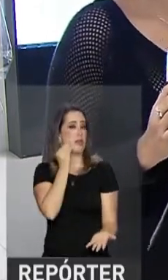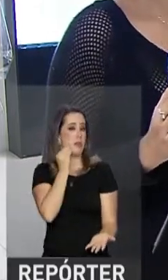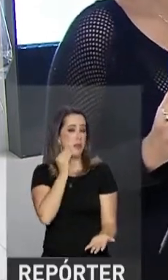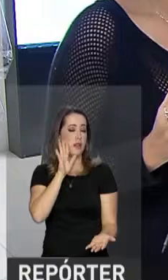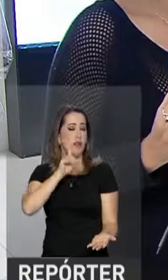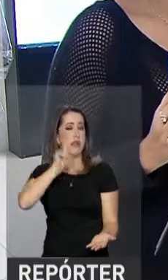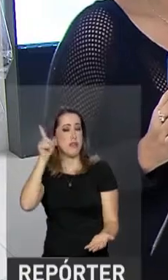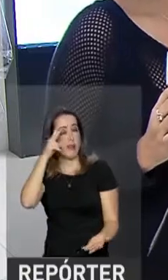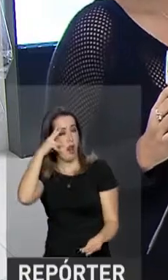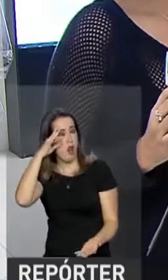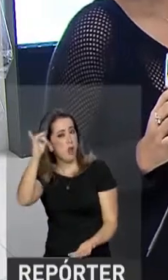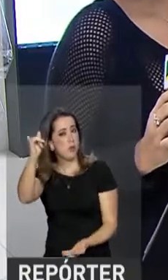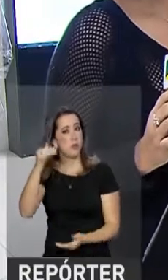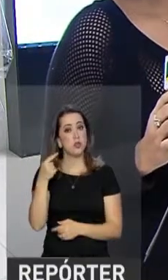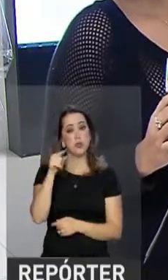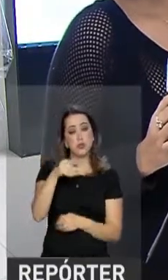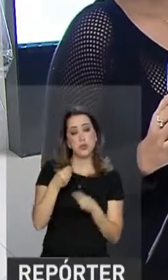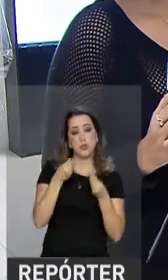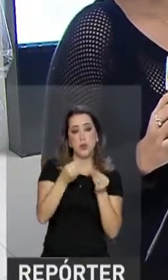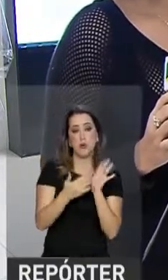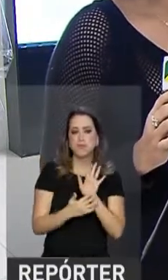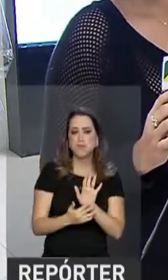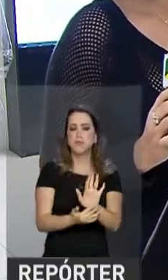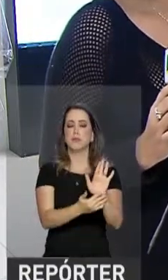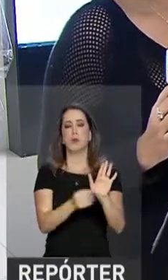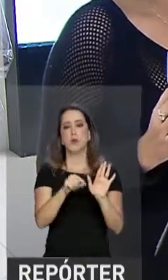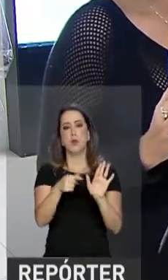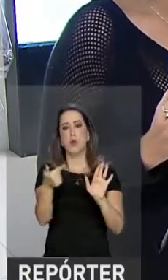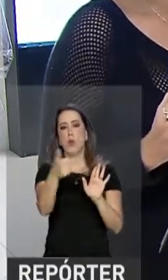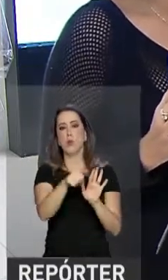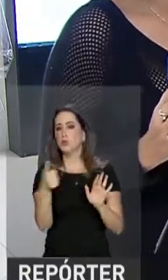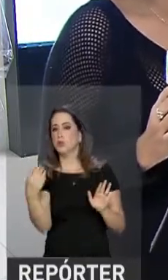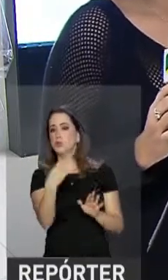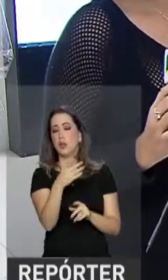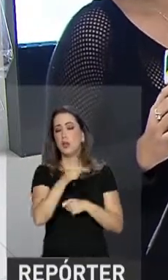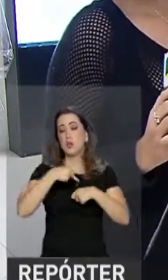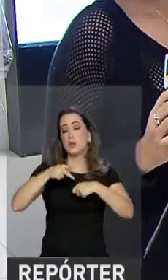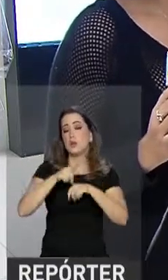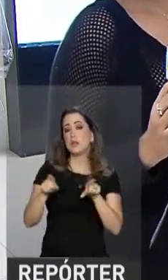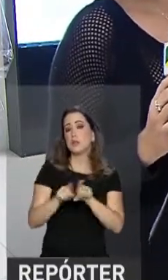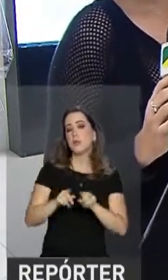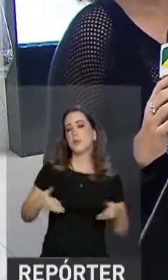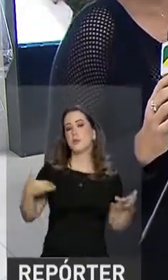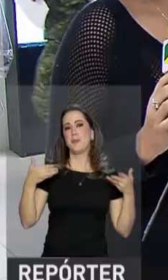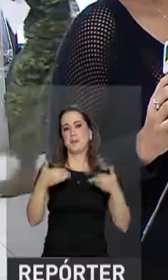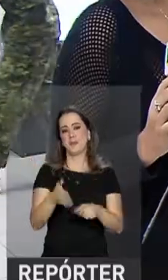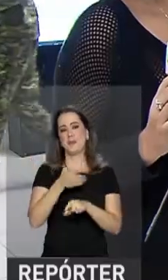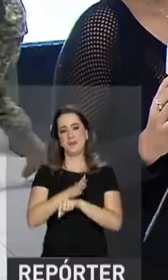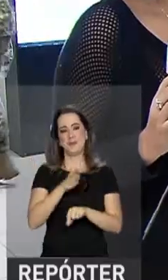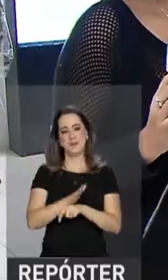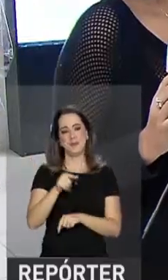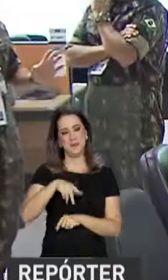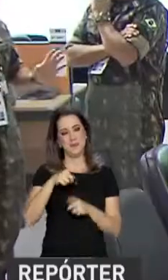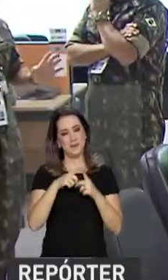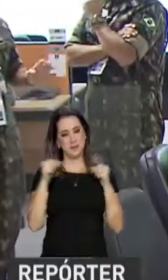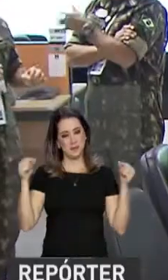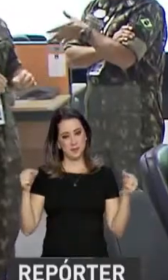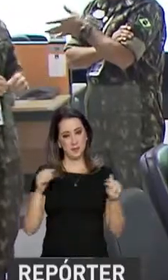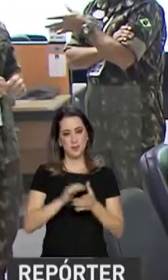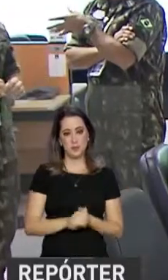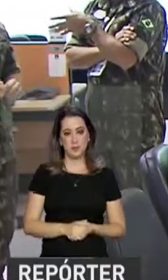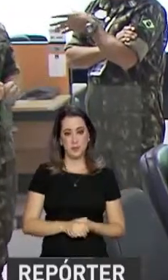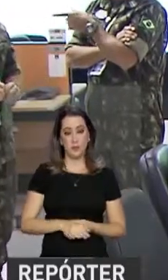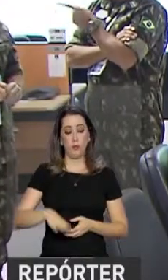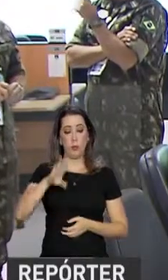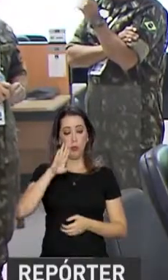que aprendeu no Haiti. Por isso, militares de outros 14 países também participam do exercício aqui em Brasília. O